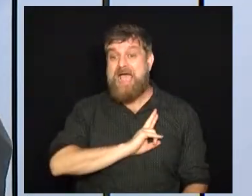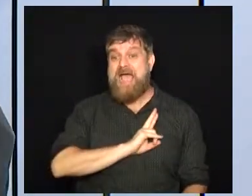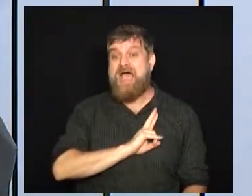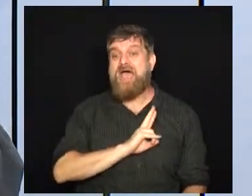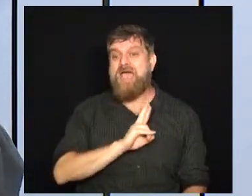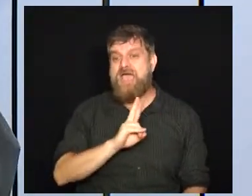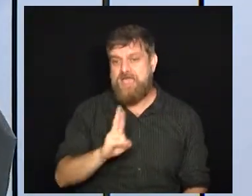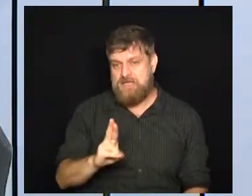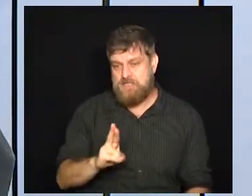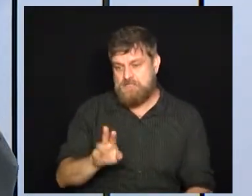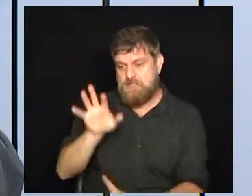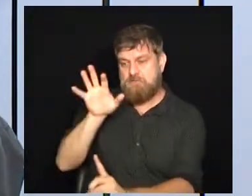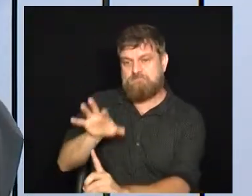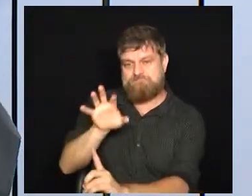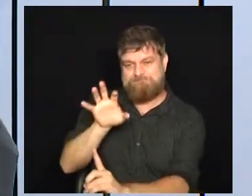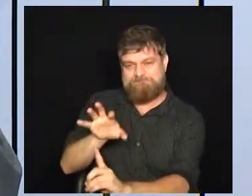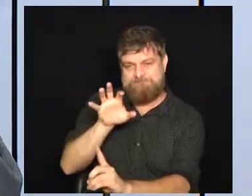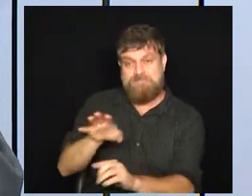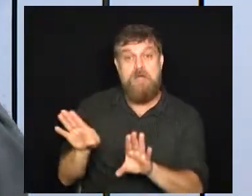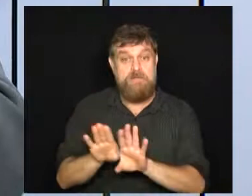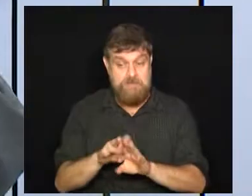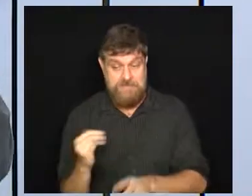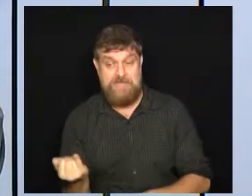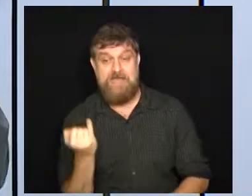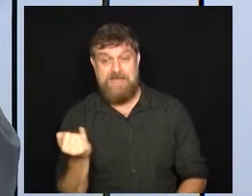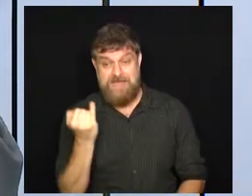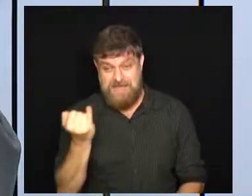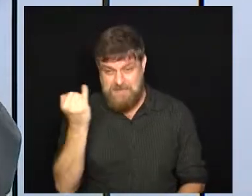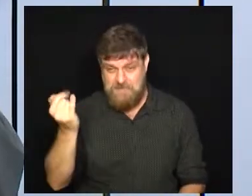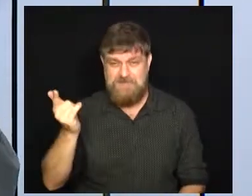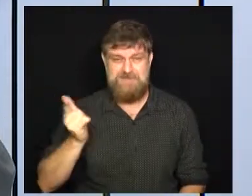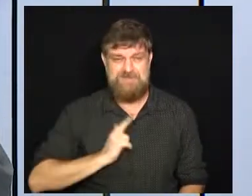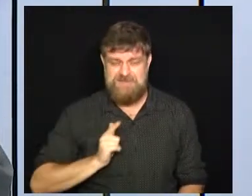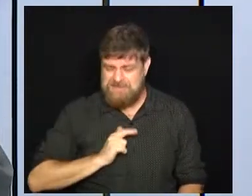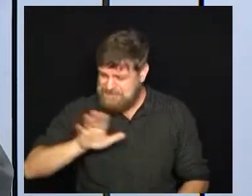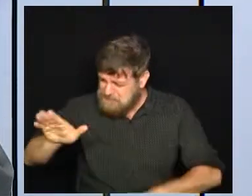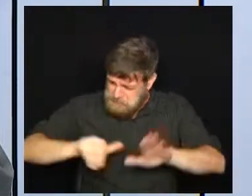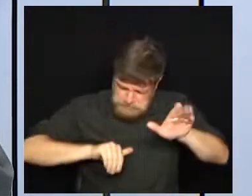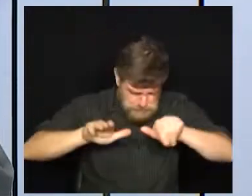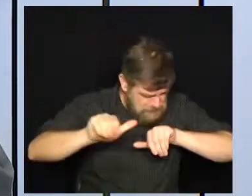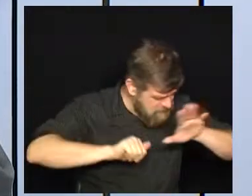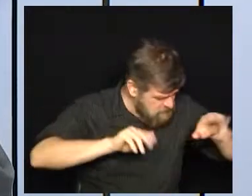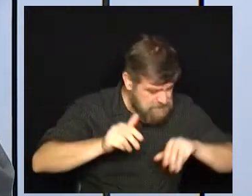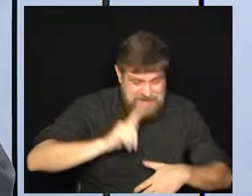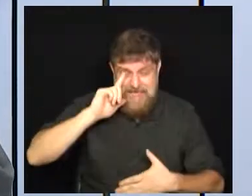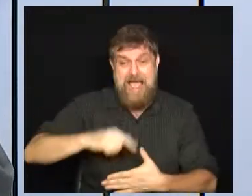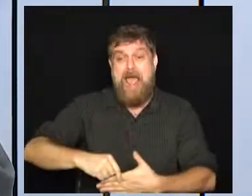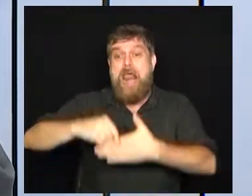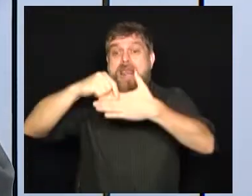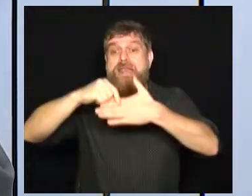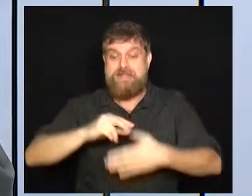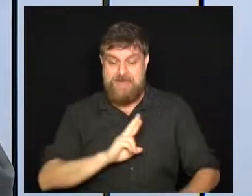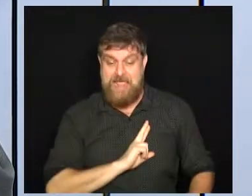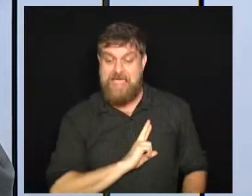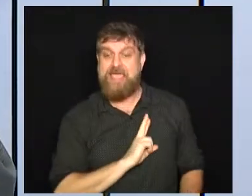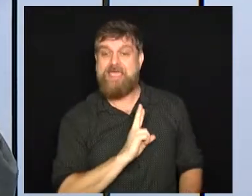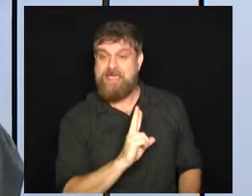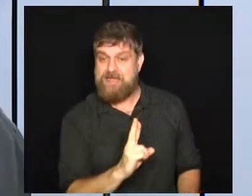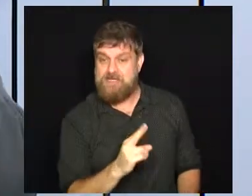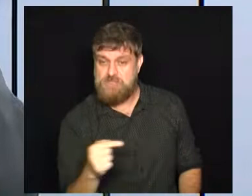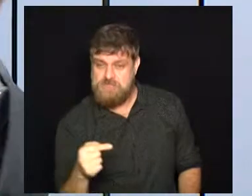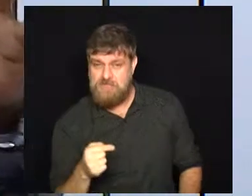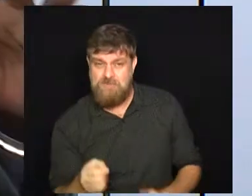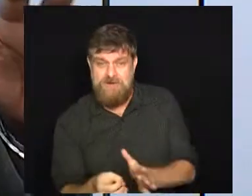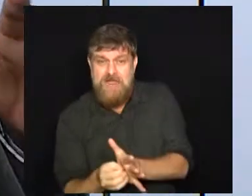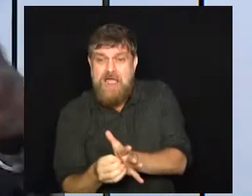É importante que a gente possa envolver com muita força, com muita profundidade, as religiões nesse debate, que